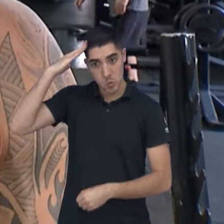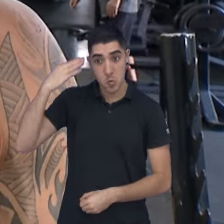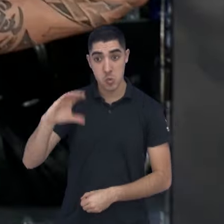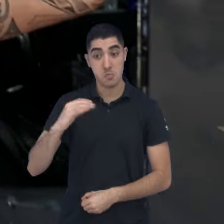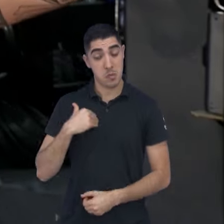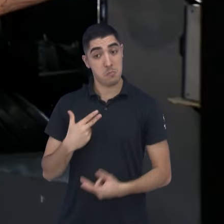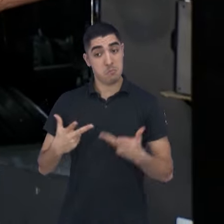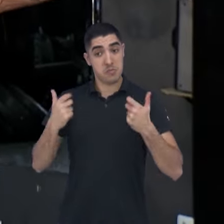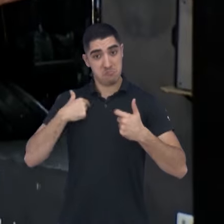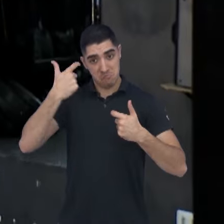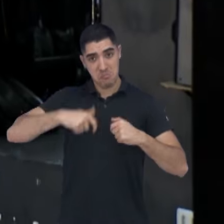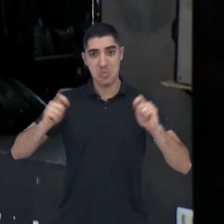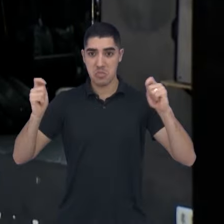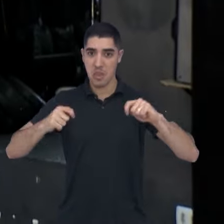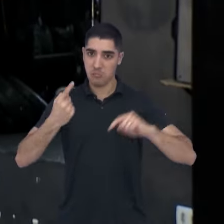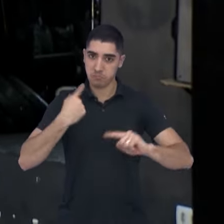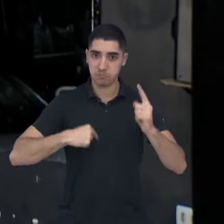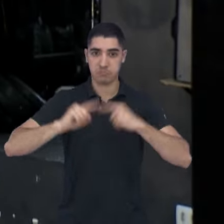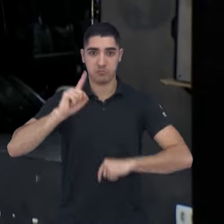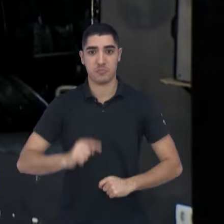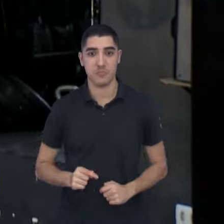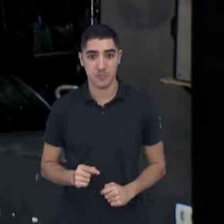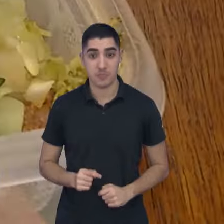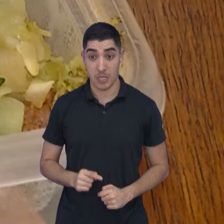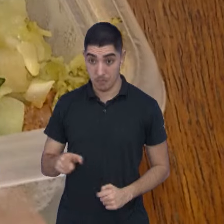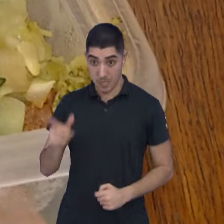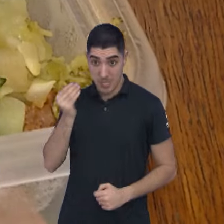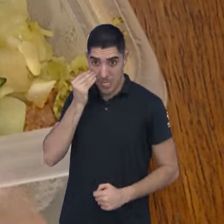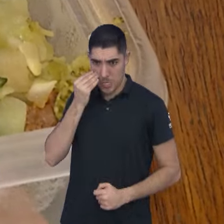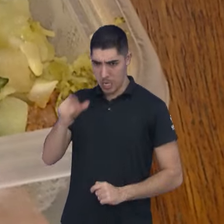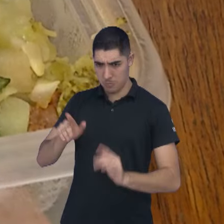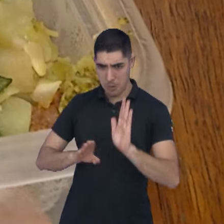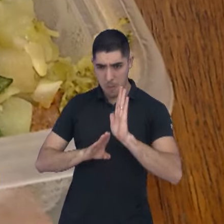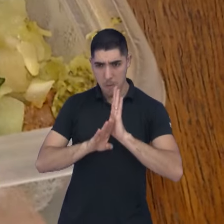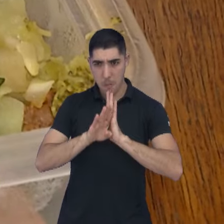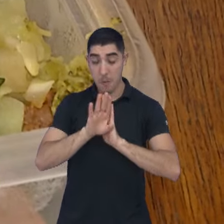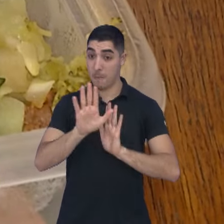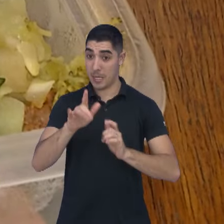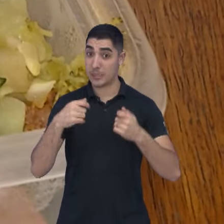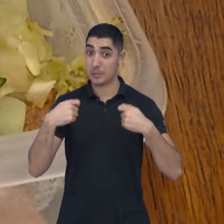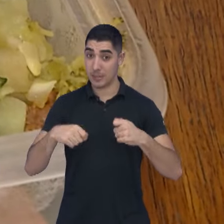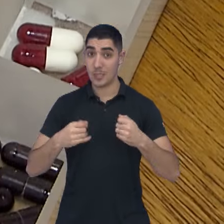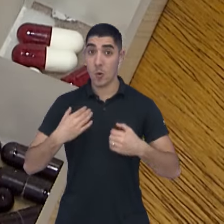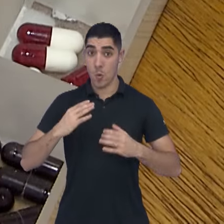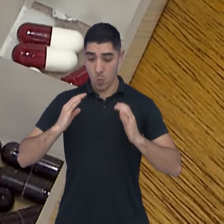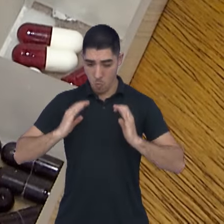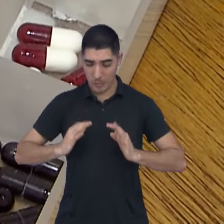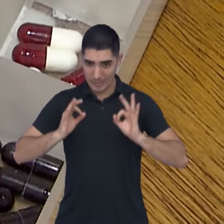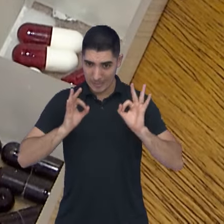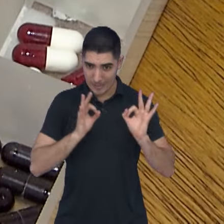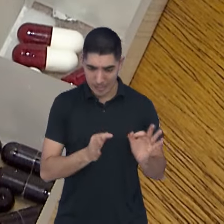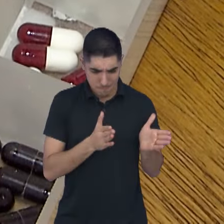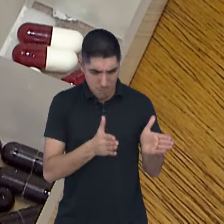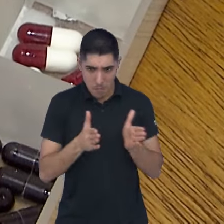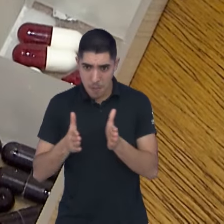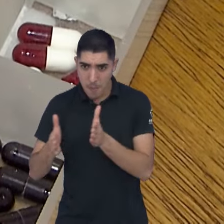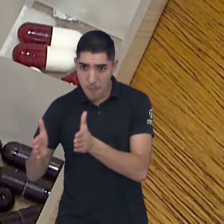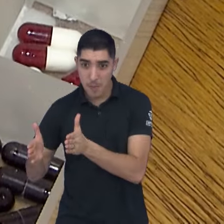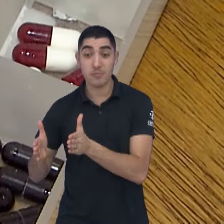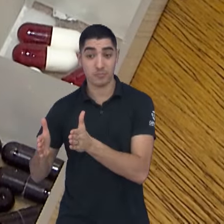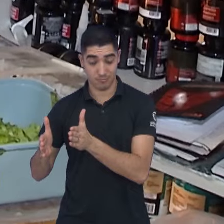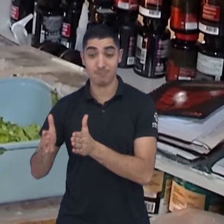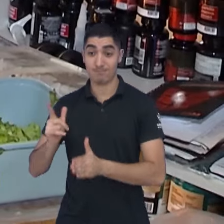desempenhar legal. Mas para chegar longe nesse esporte é necessário uma vida disciplinada. Uma rotina repleta